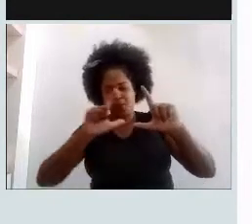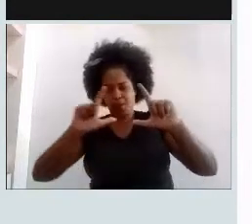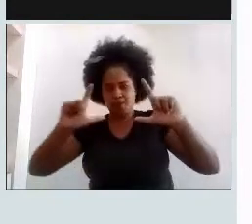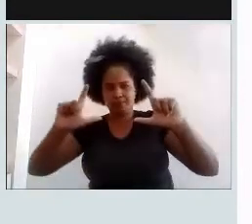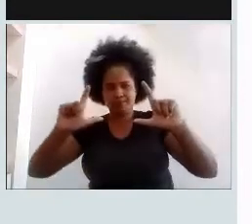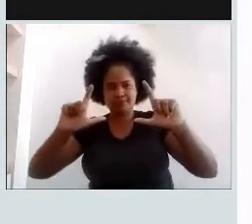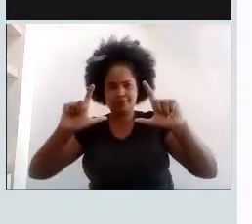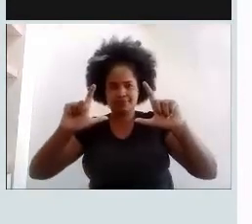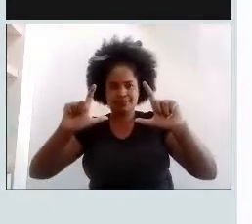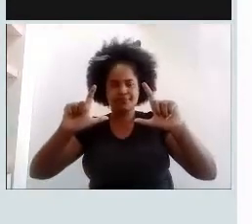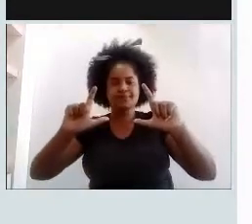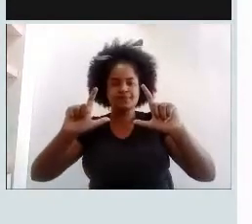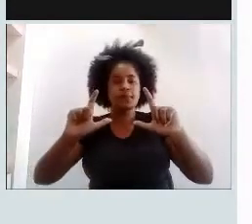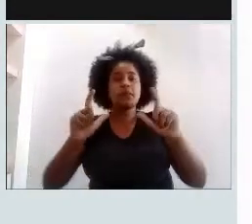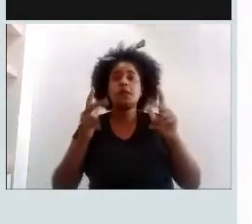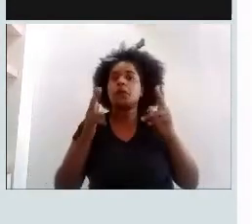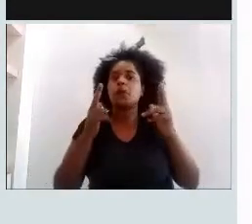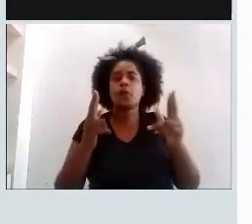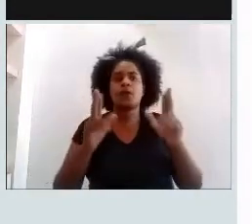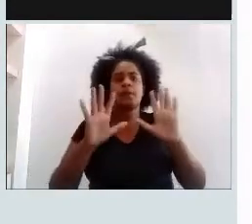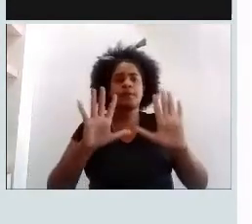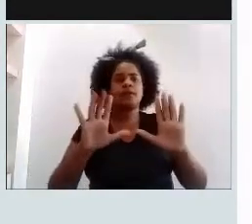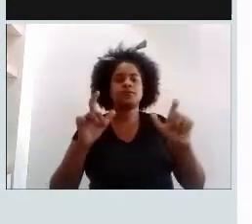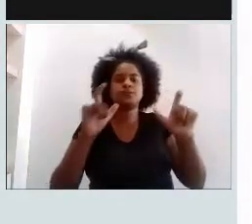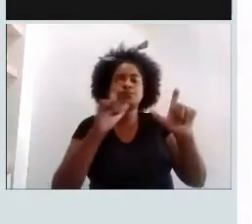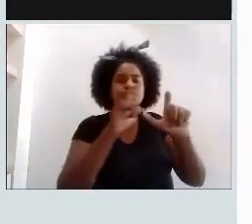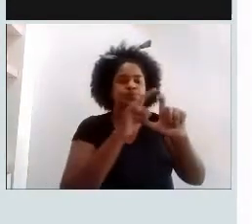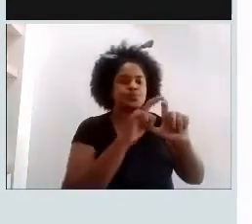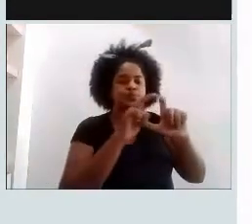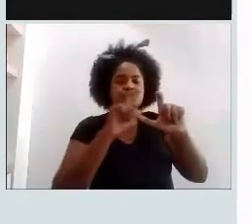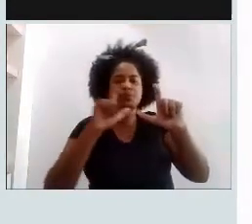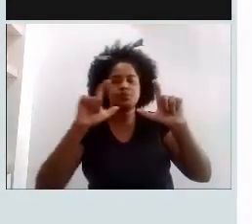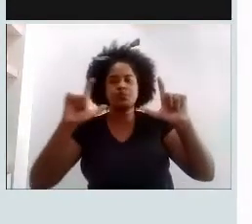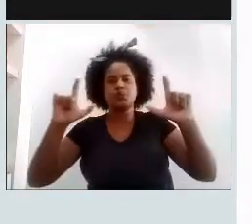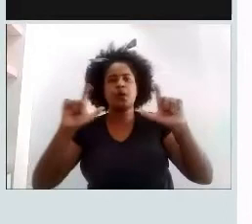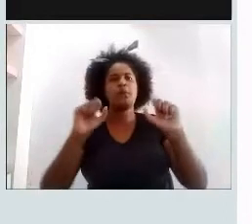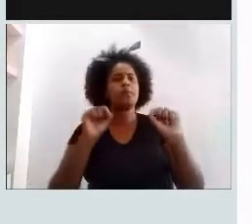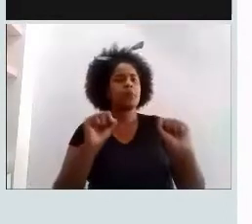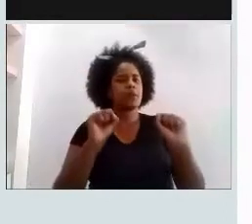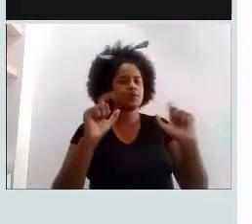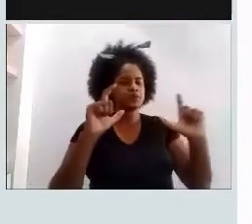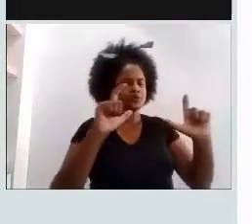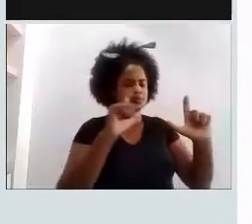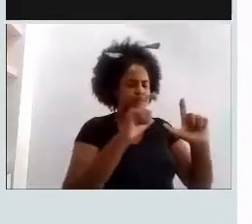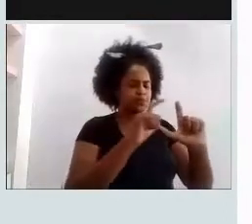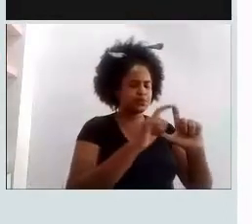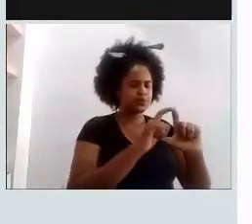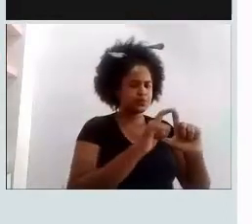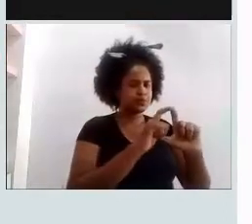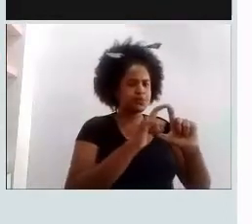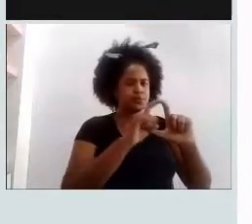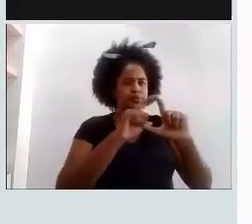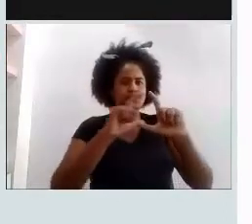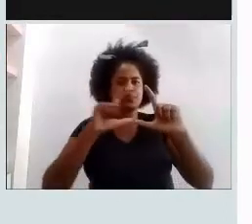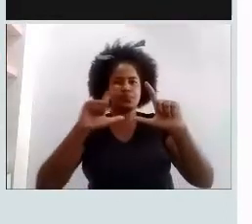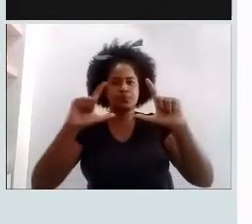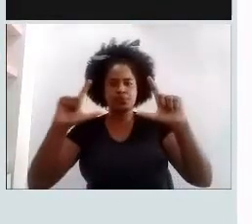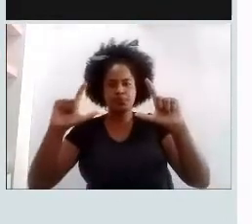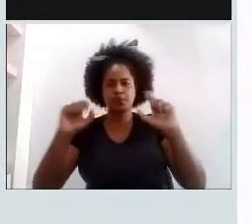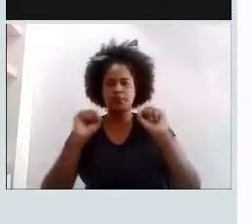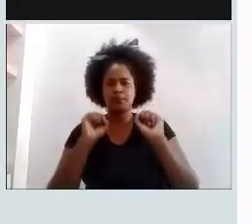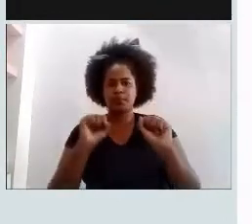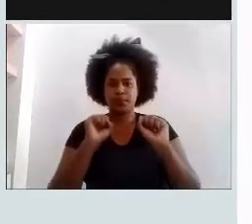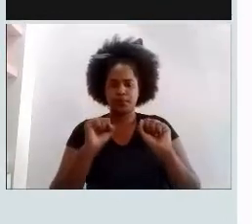figura exatamente igual, mas você pode tanto ampliar ela como reduzir ela. É tipo um zoom. Se